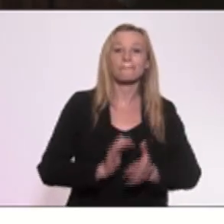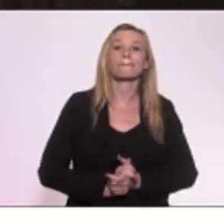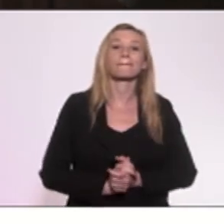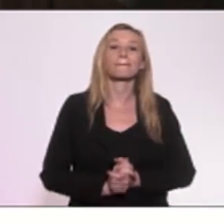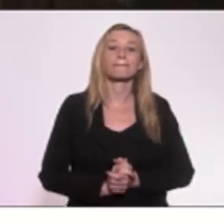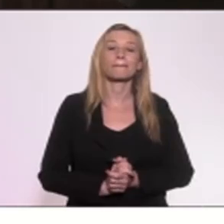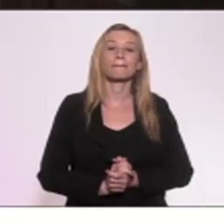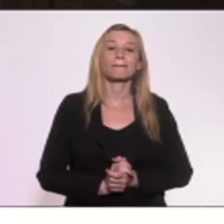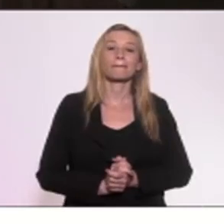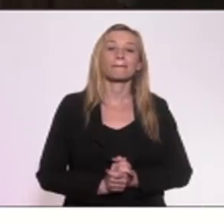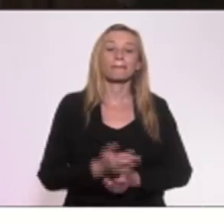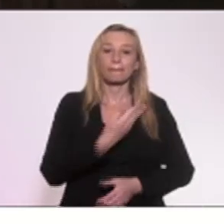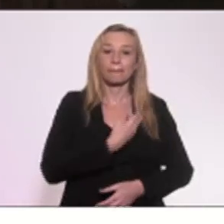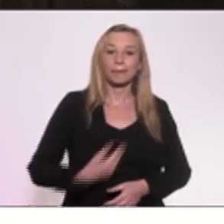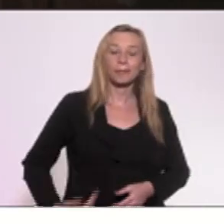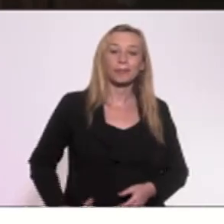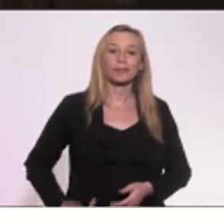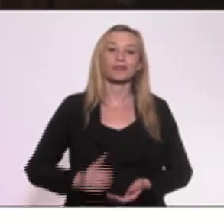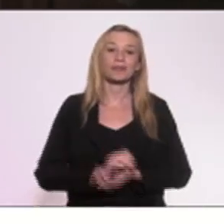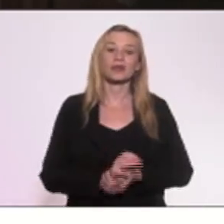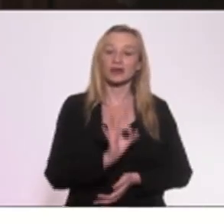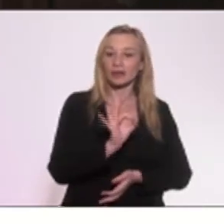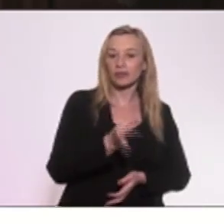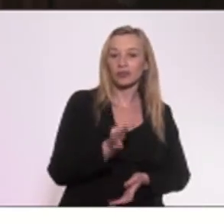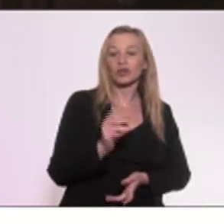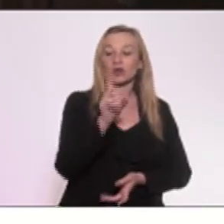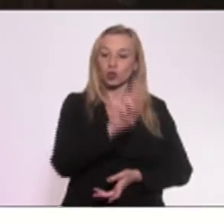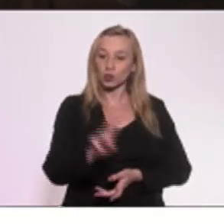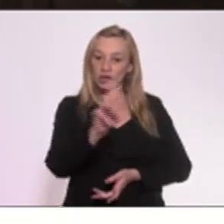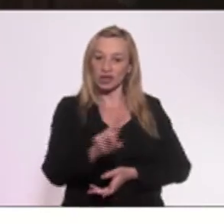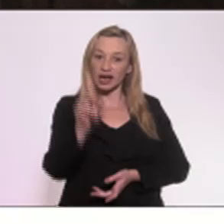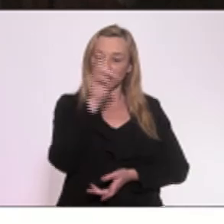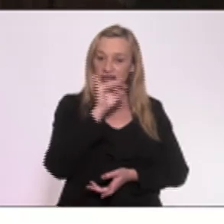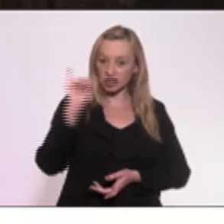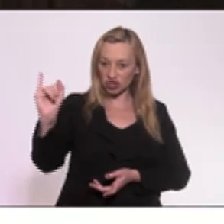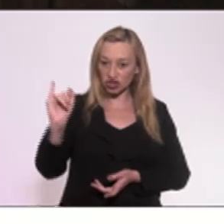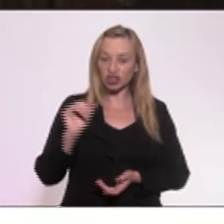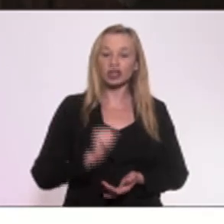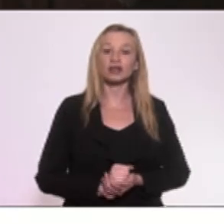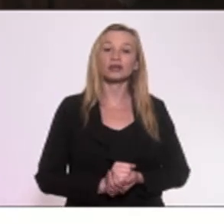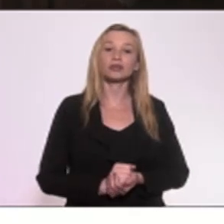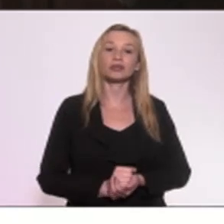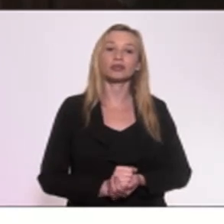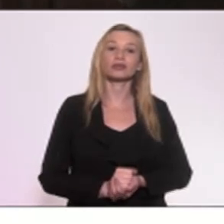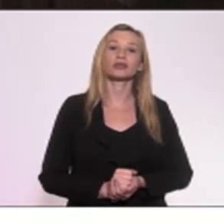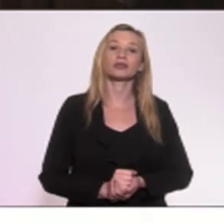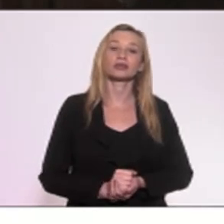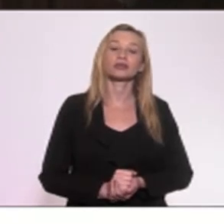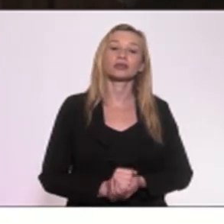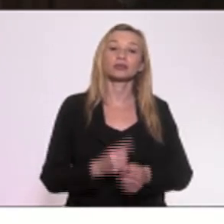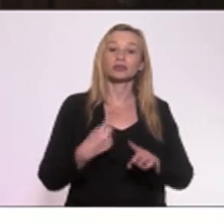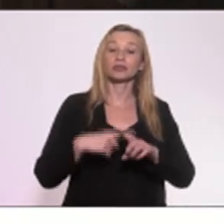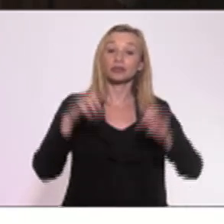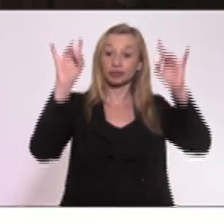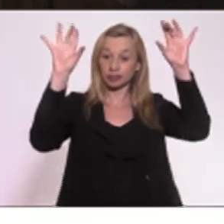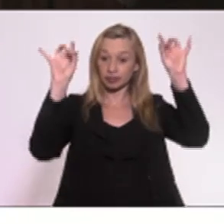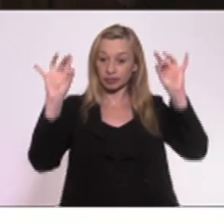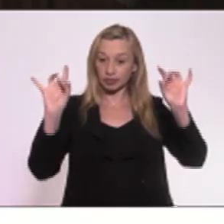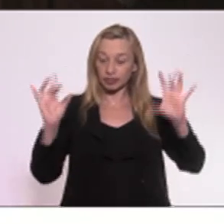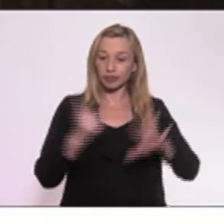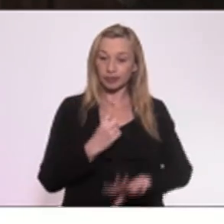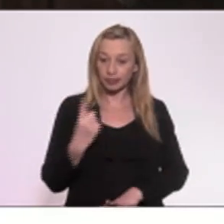né? Seguramente eles vão usar essa data pelo simbolismo que ela